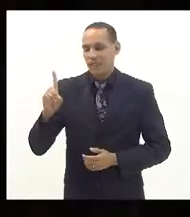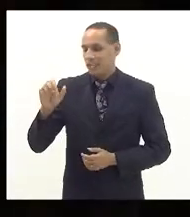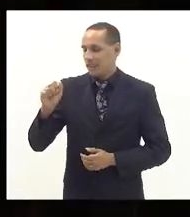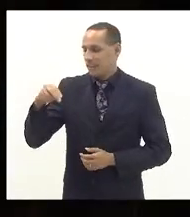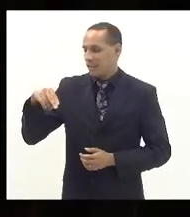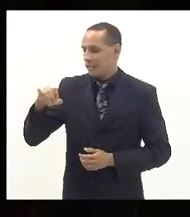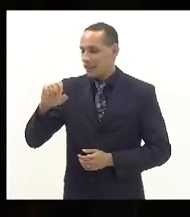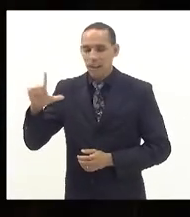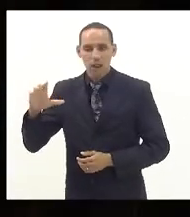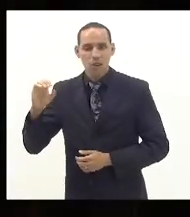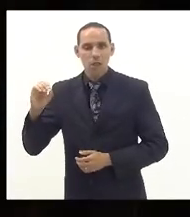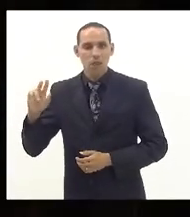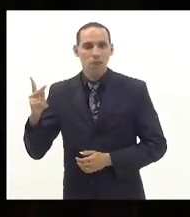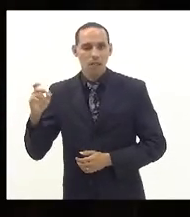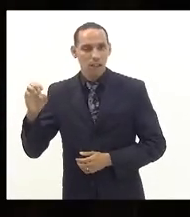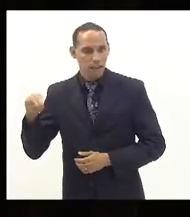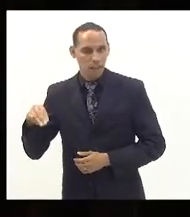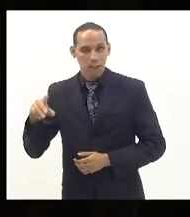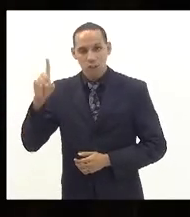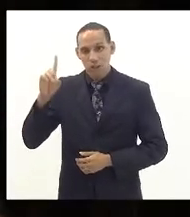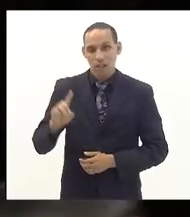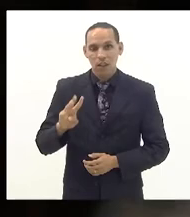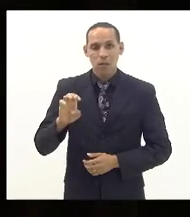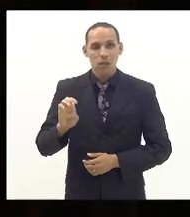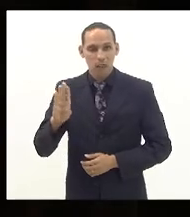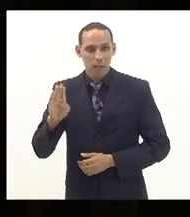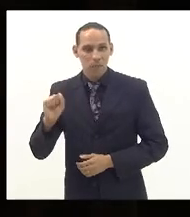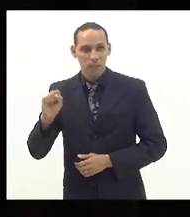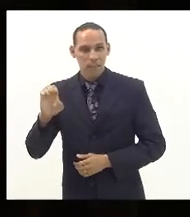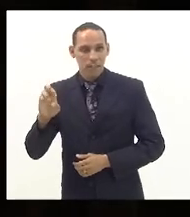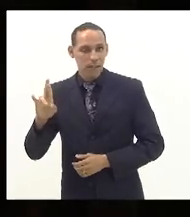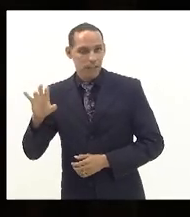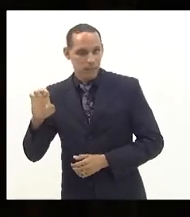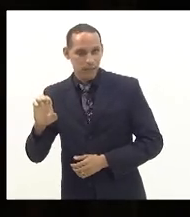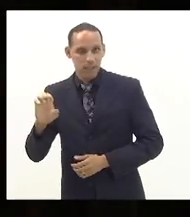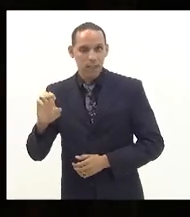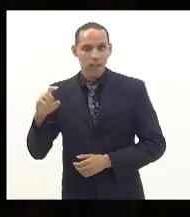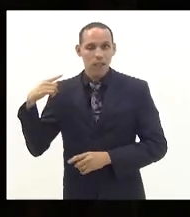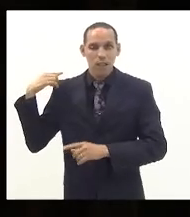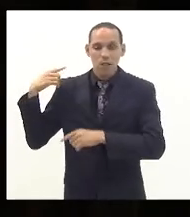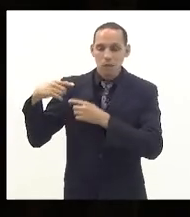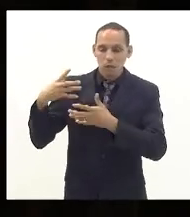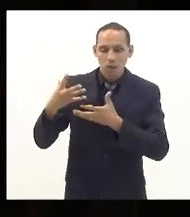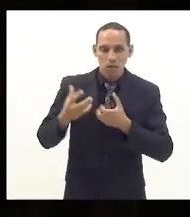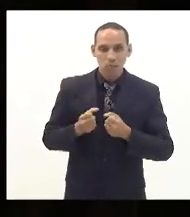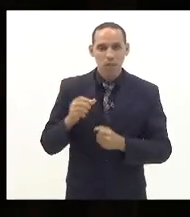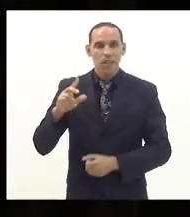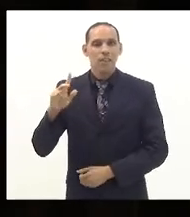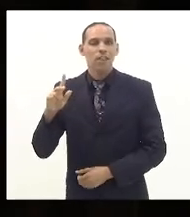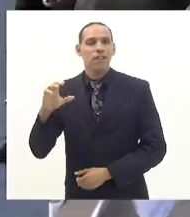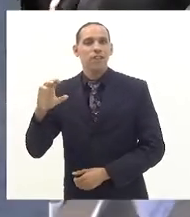Daniel Cohen, diretor da websérie Herdeiros de Chico da Guanabara.